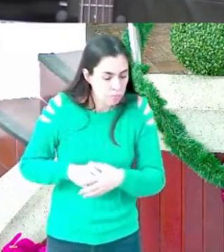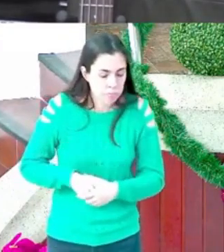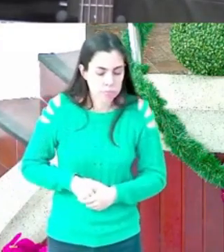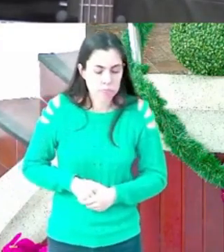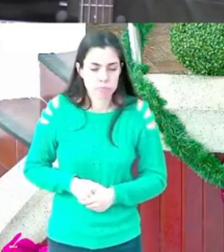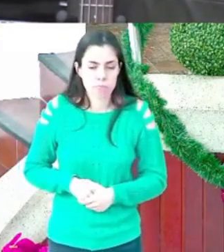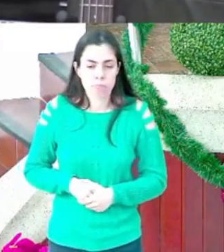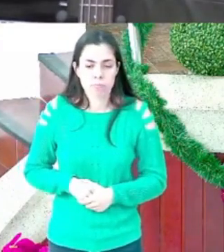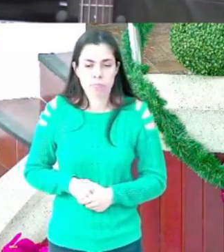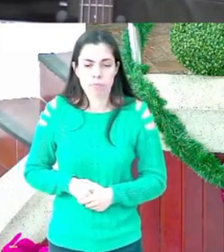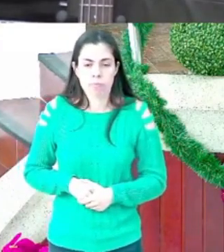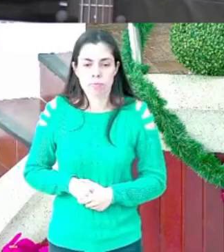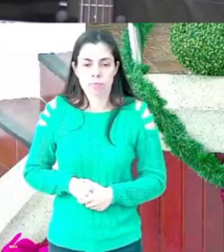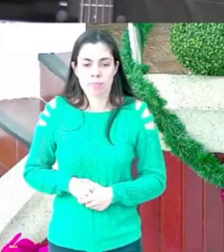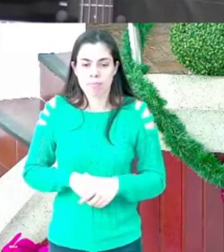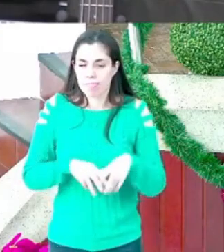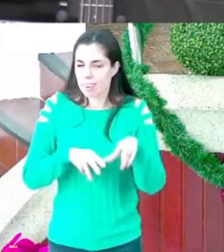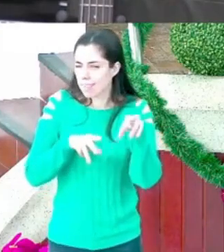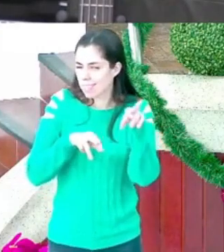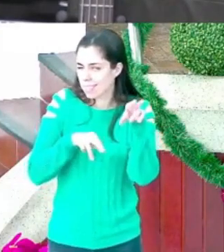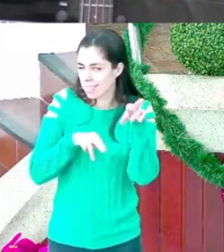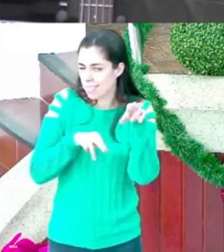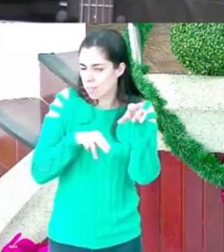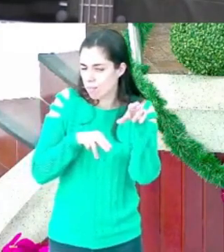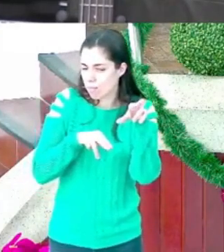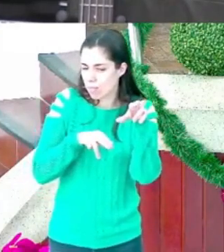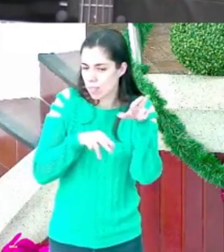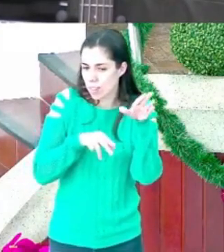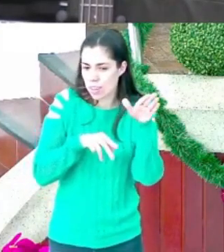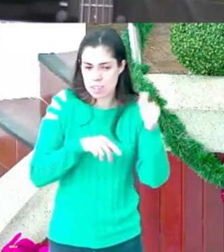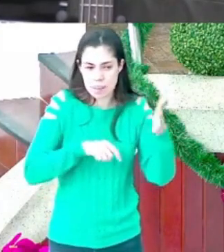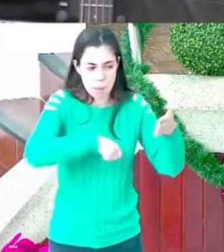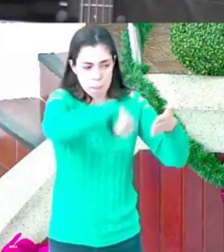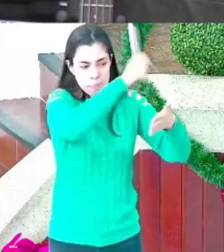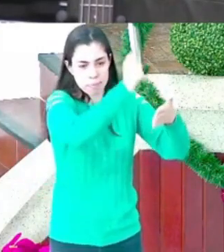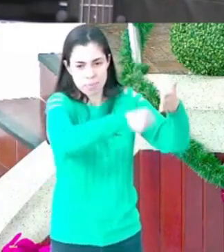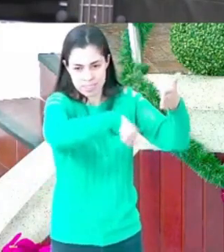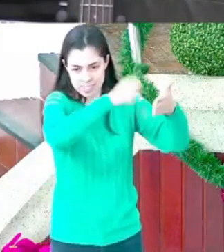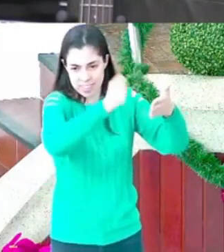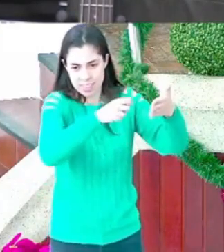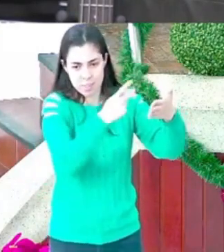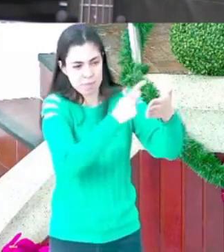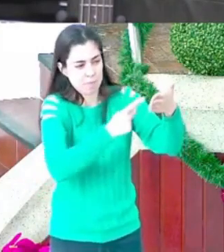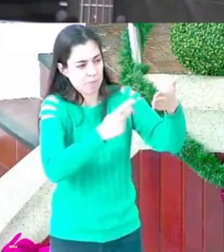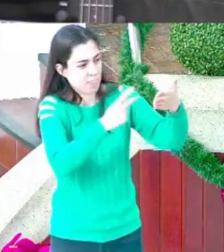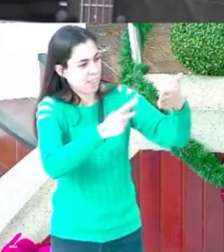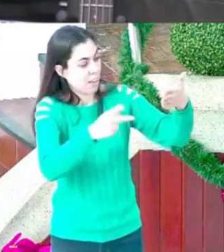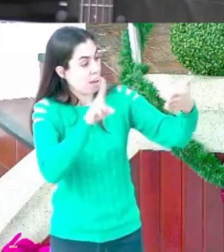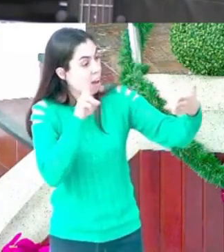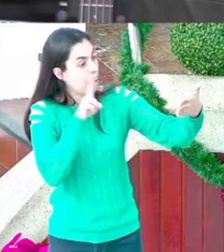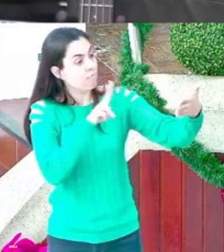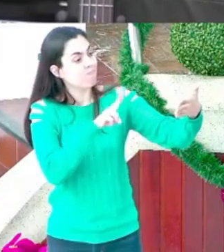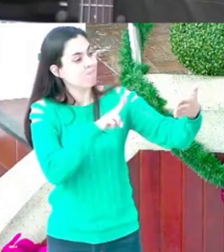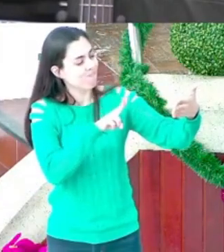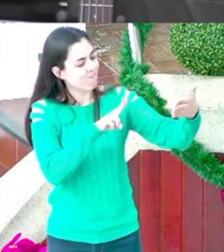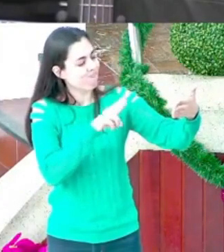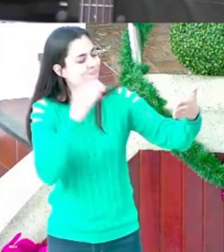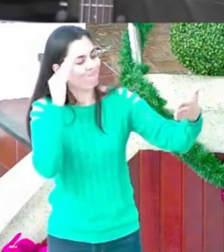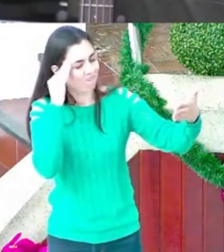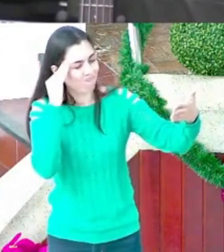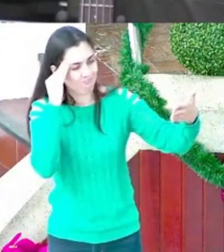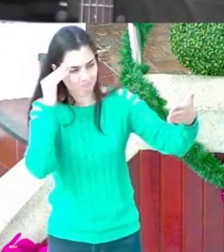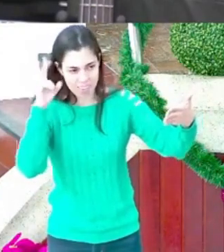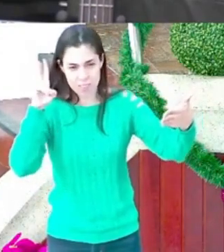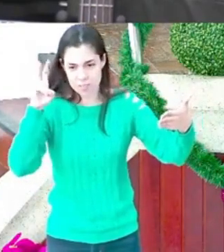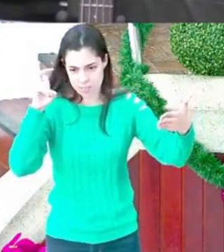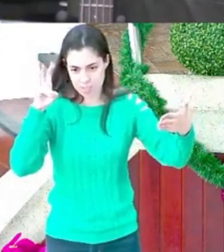ilustrando e aplicando isso. Ele fala sobre as identidades, ele fala o que significa agir, ou